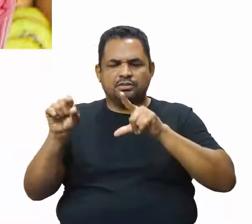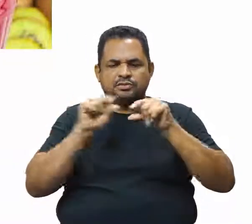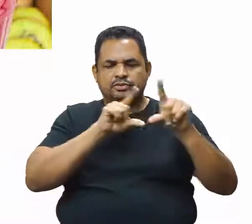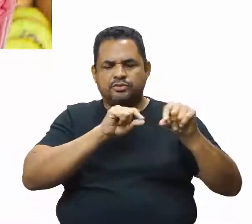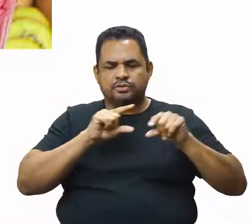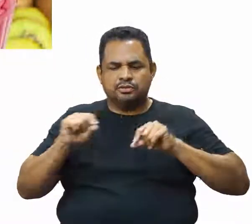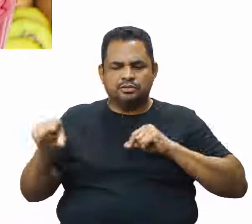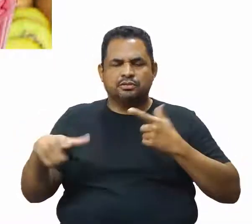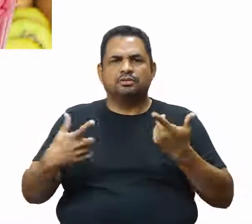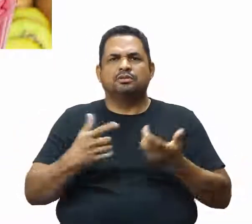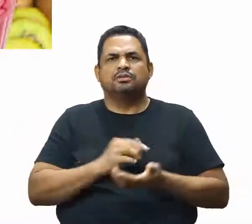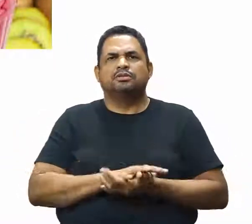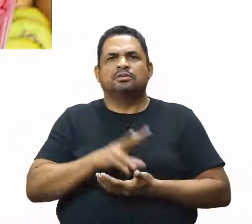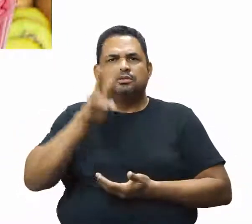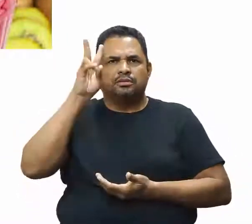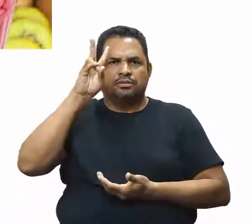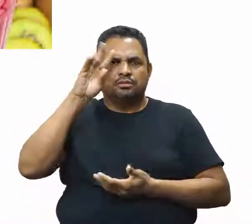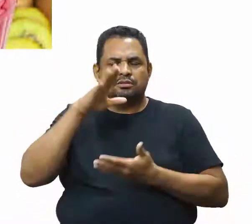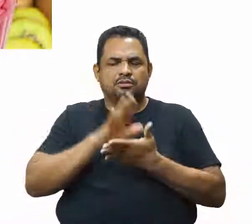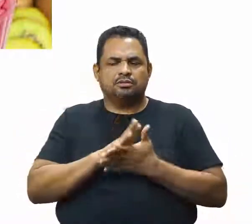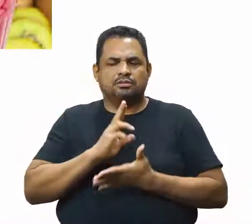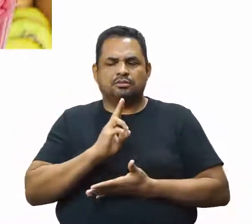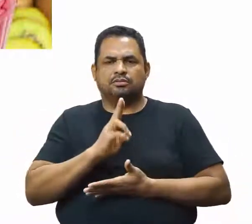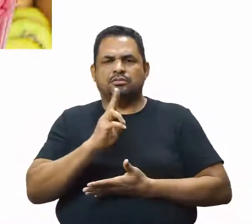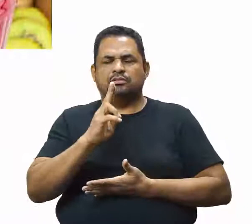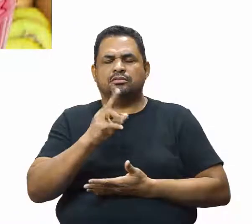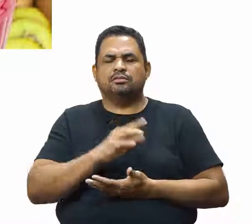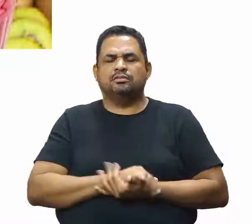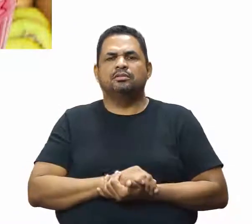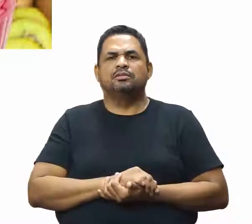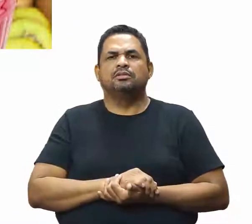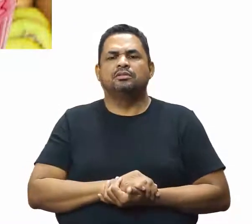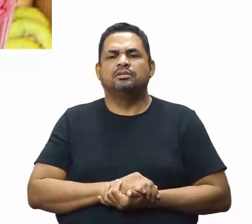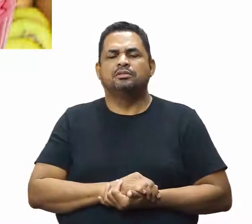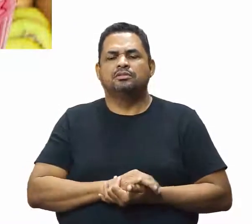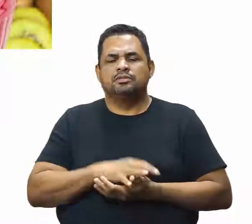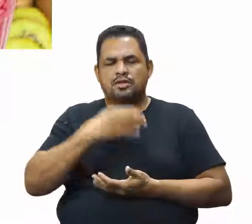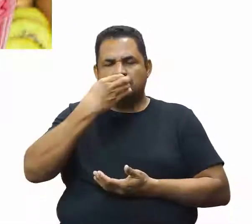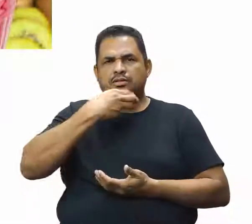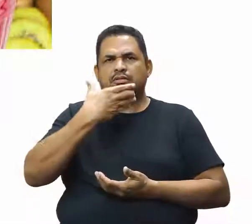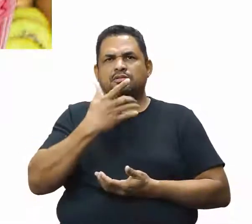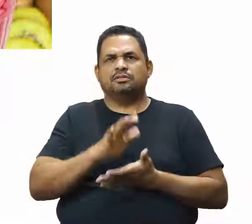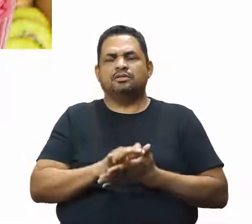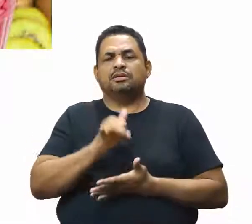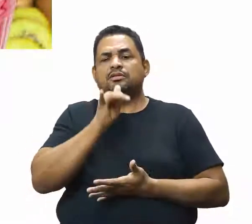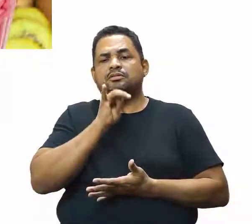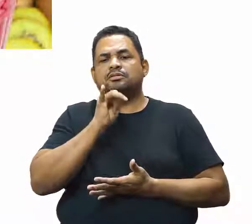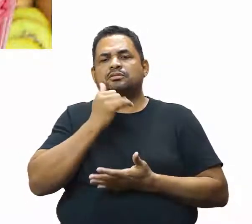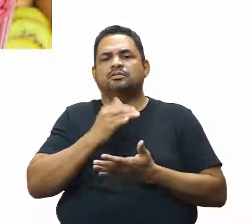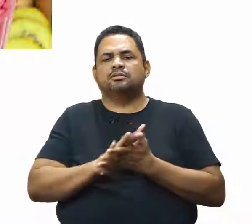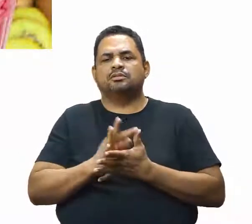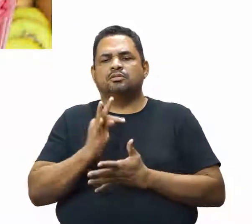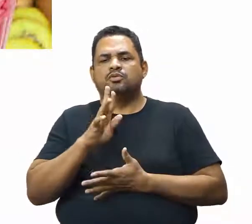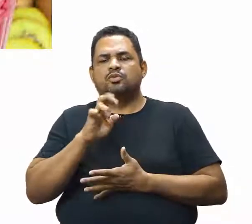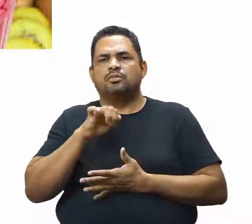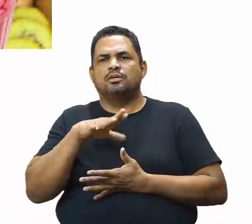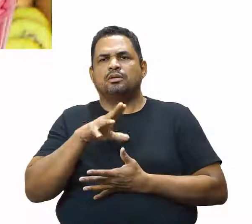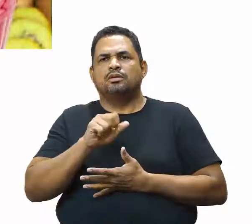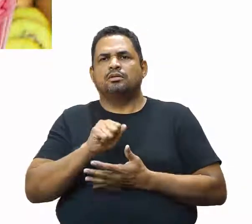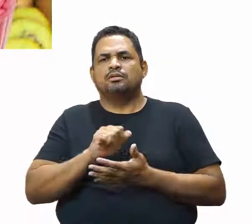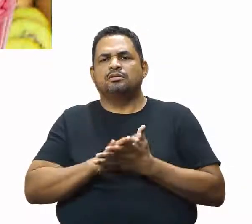para vocês. Lembra? O processo de processamento de frutas, eu dei o exemplo, né, do tucumã,